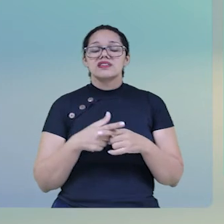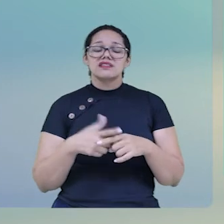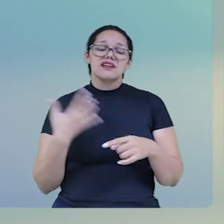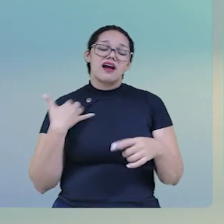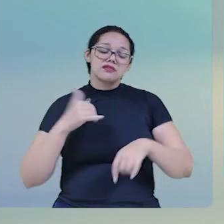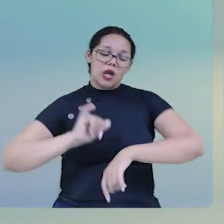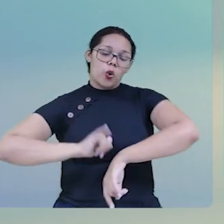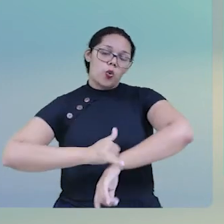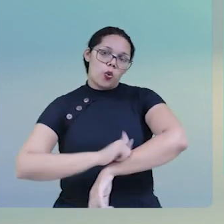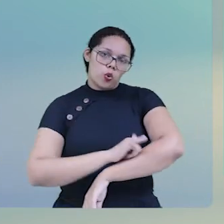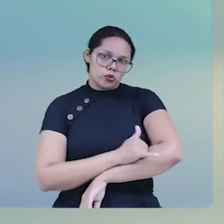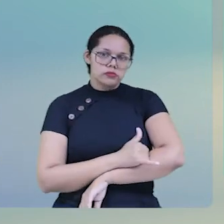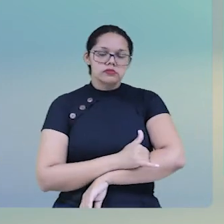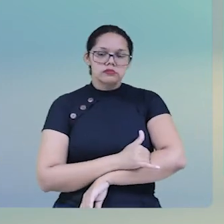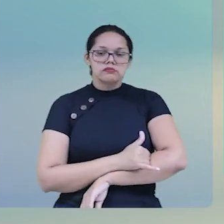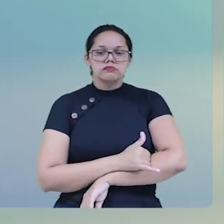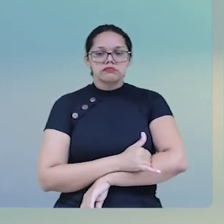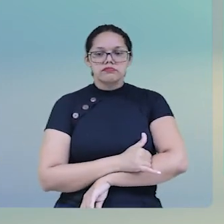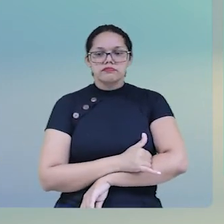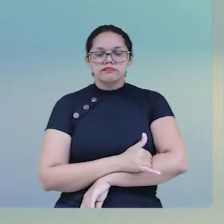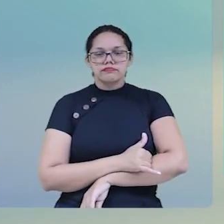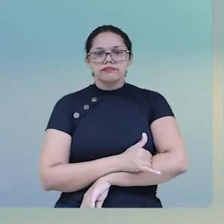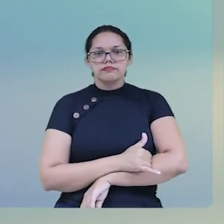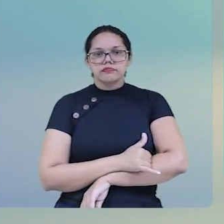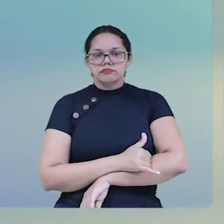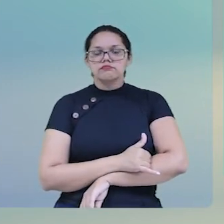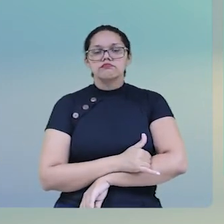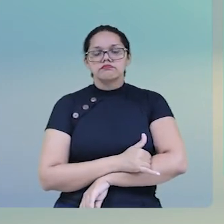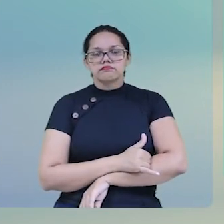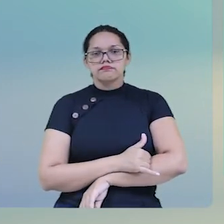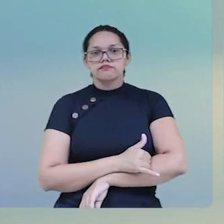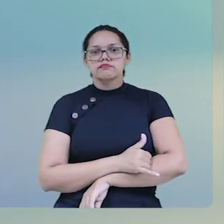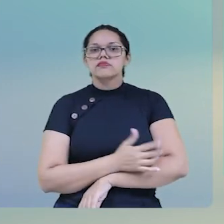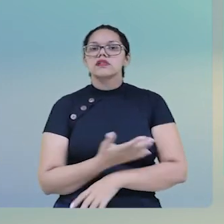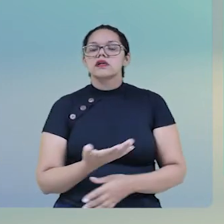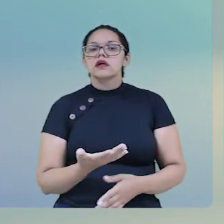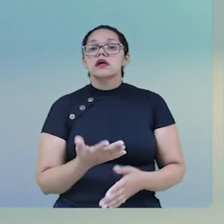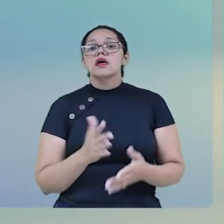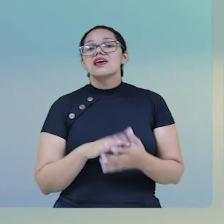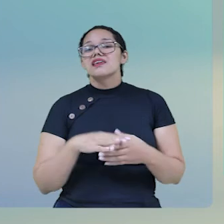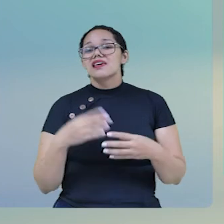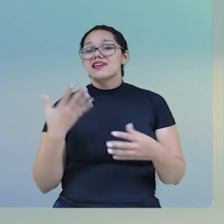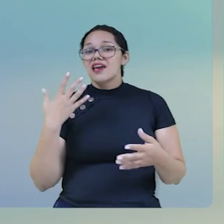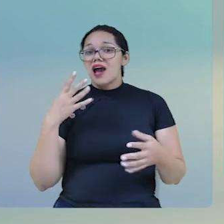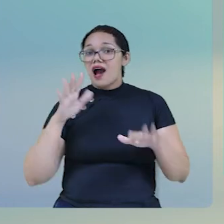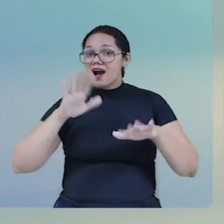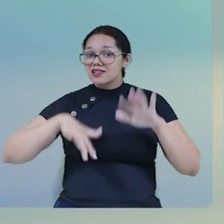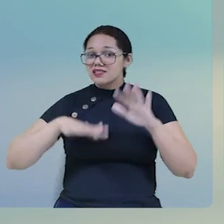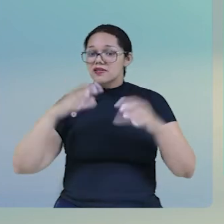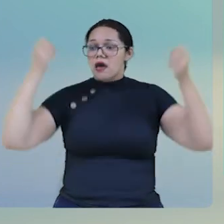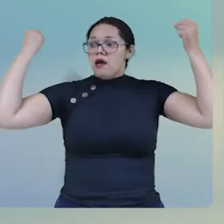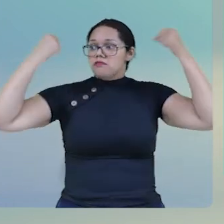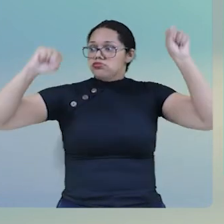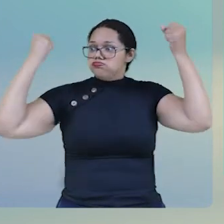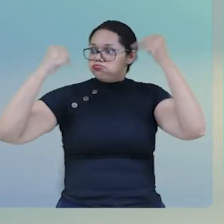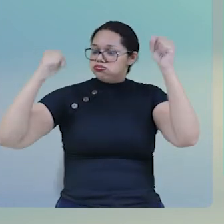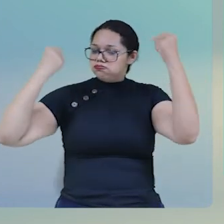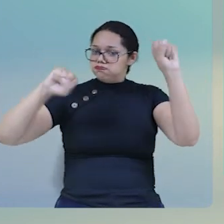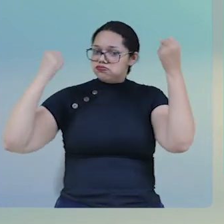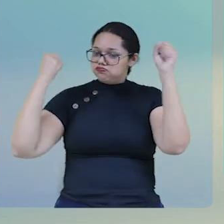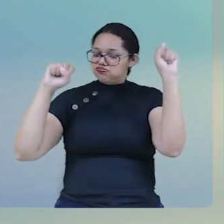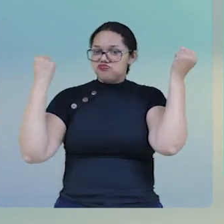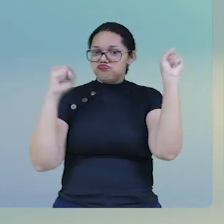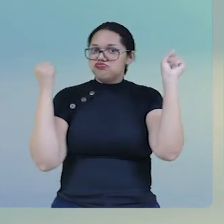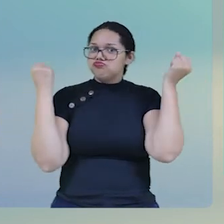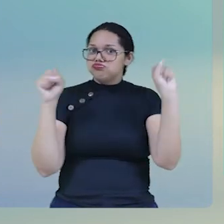de forma, né? Com medo de engordar mais ainda, e muitas vezes exagera na atividade física,